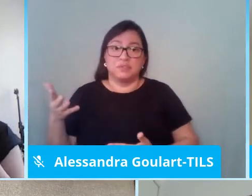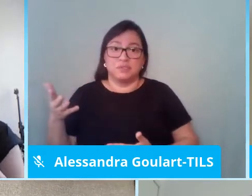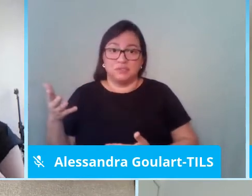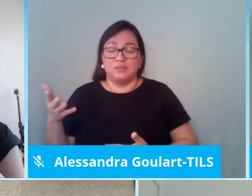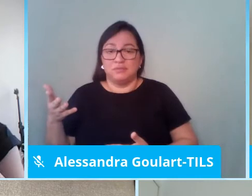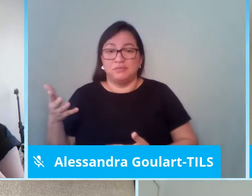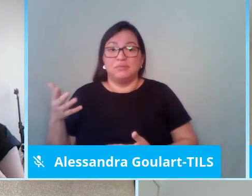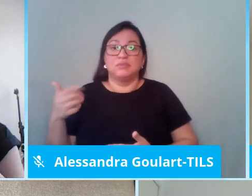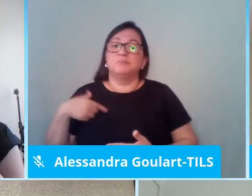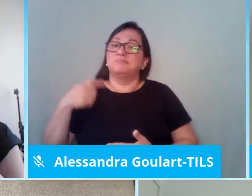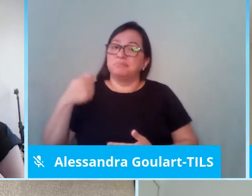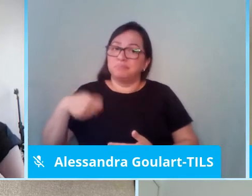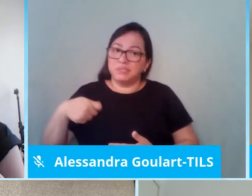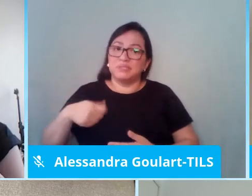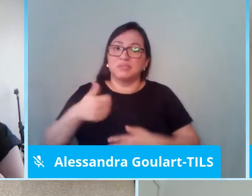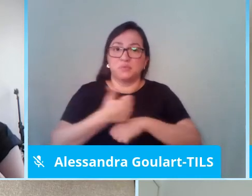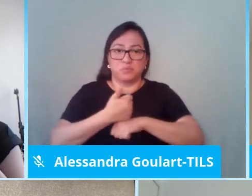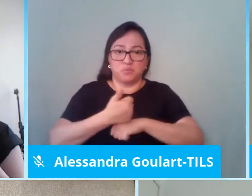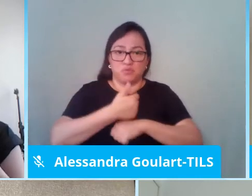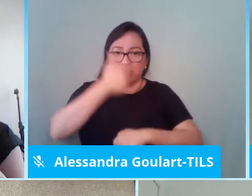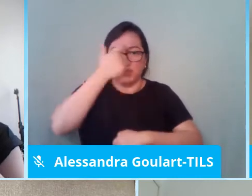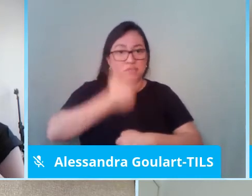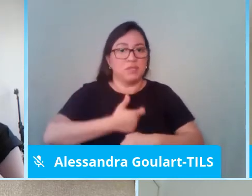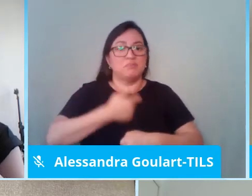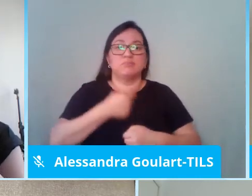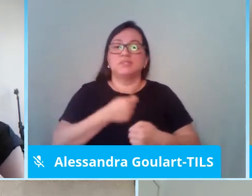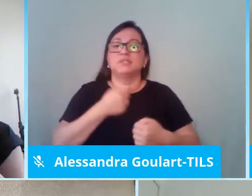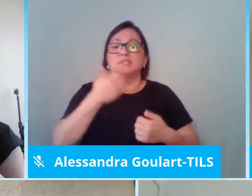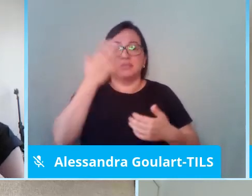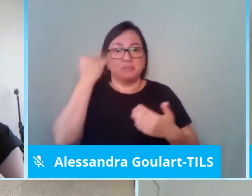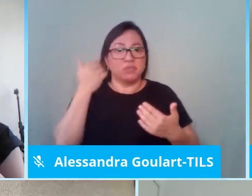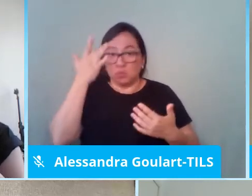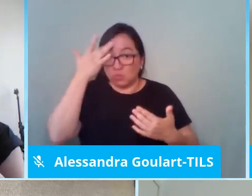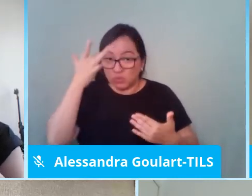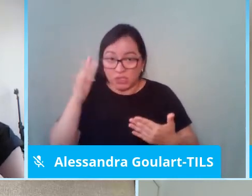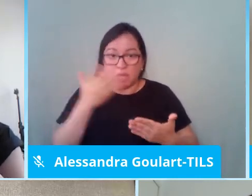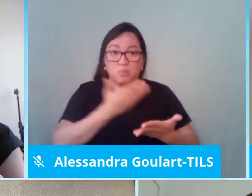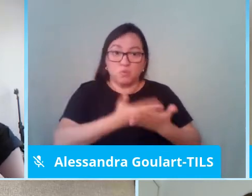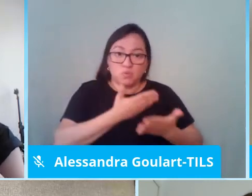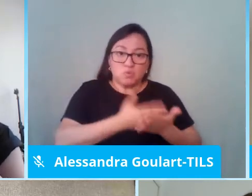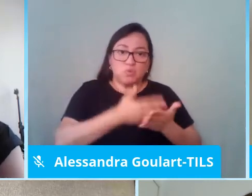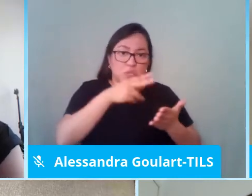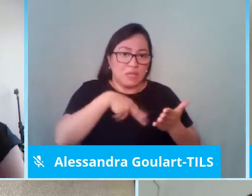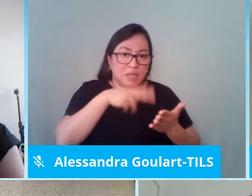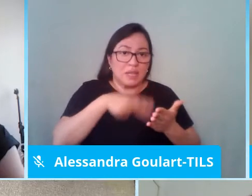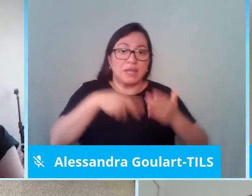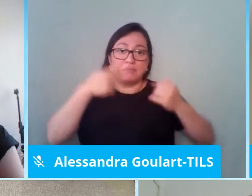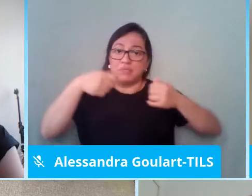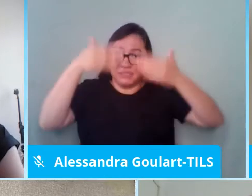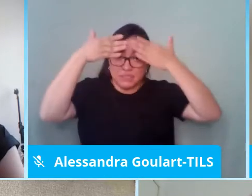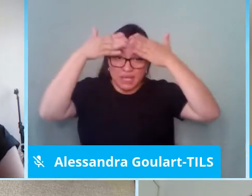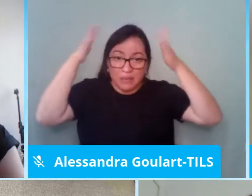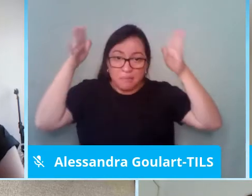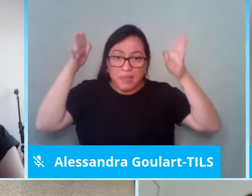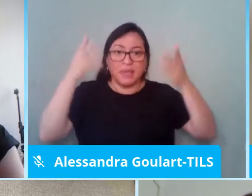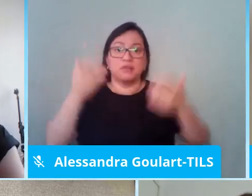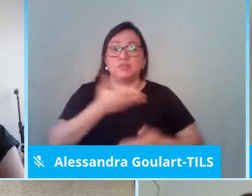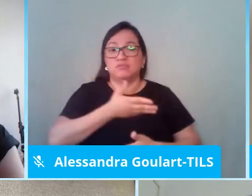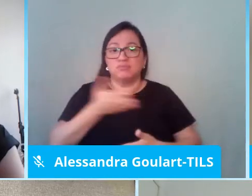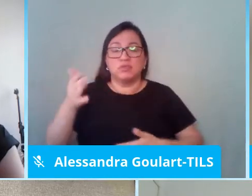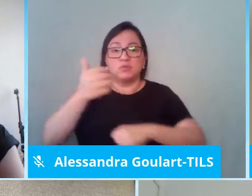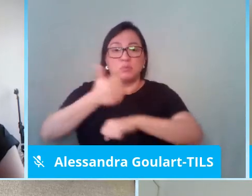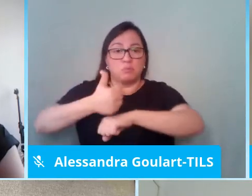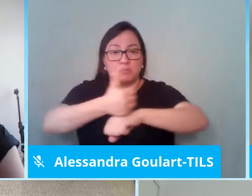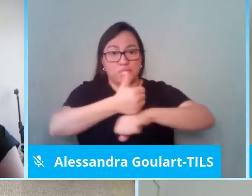aberto para isso, né? Eu acho que vocês, assim, os agentes, os visitadores, que vocês estão lá, vocês conseguem ter esse olhar